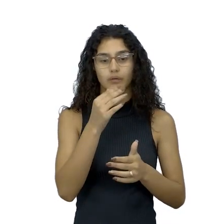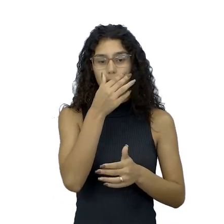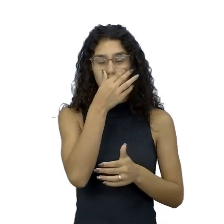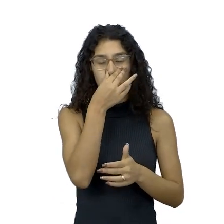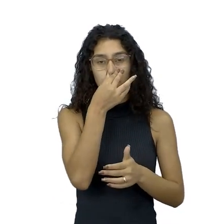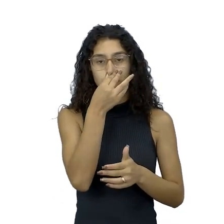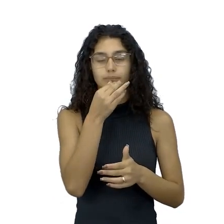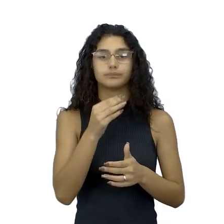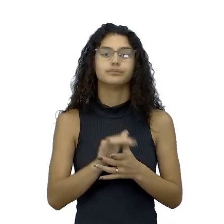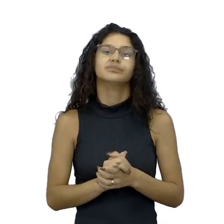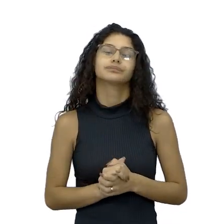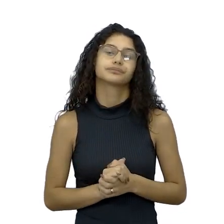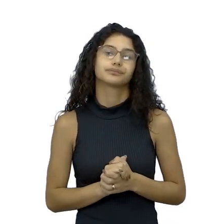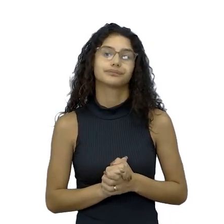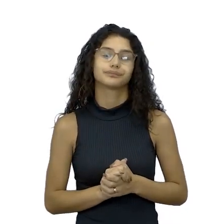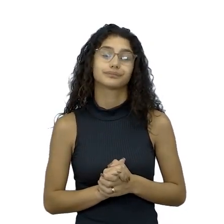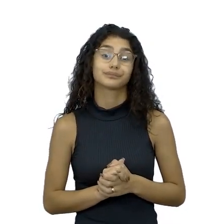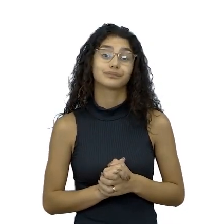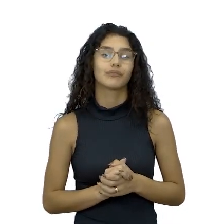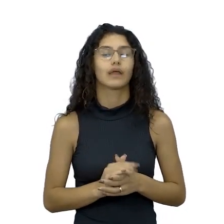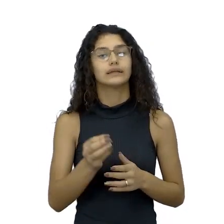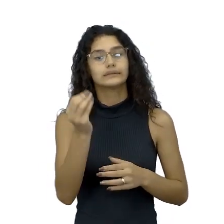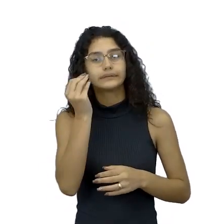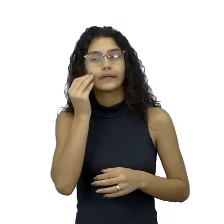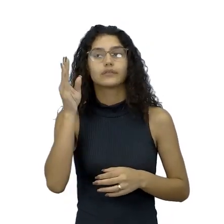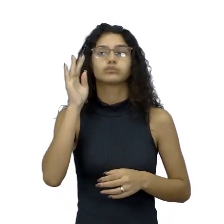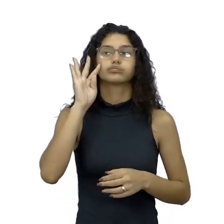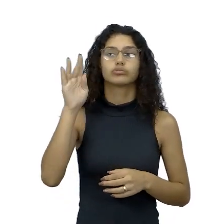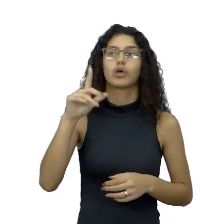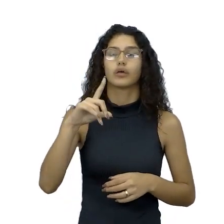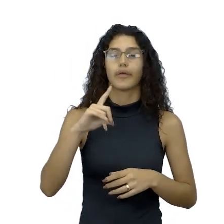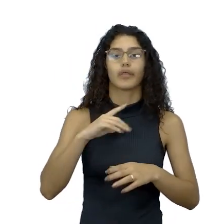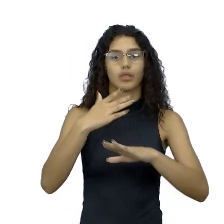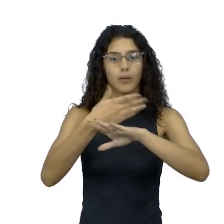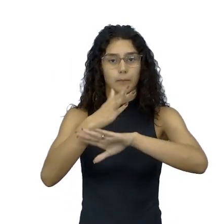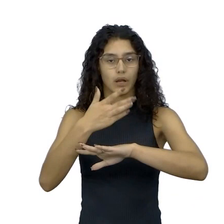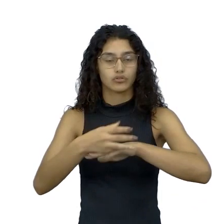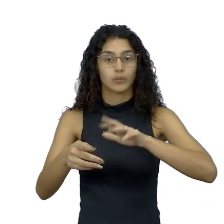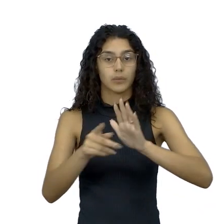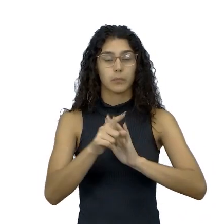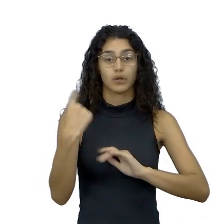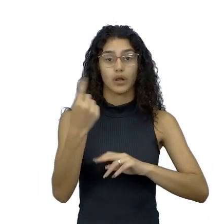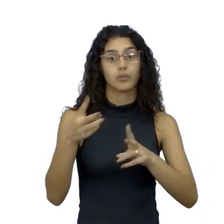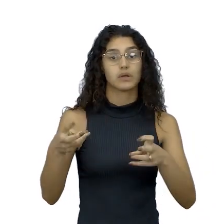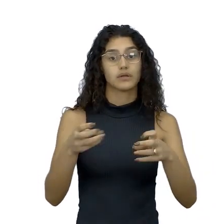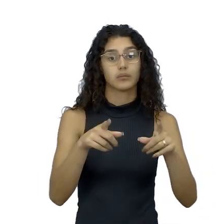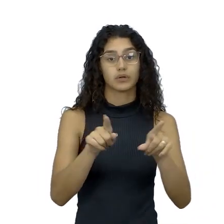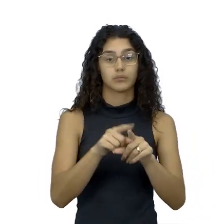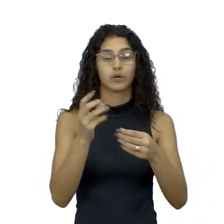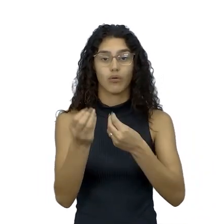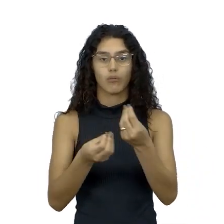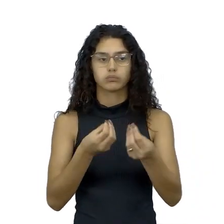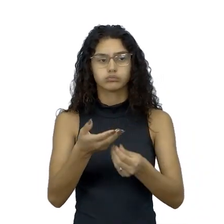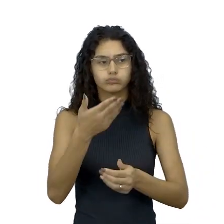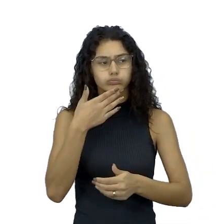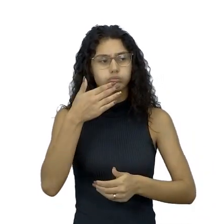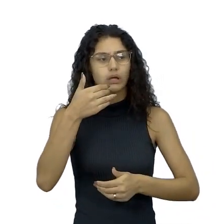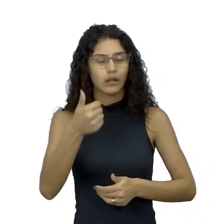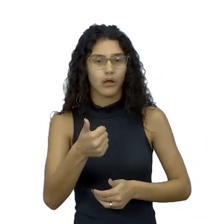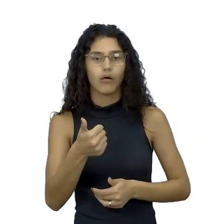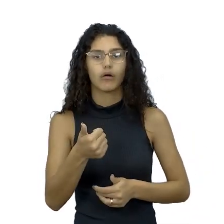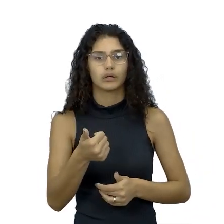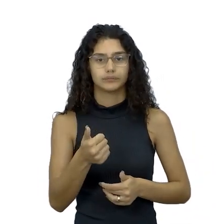pode, né, se permite sentar e refletir sobre essa prática, a gente percebe alguns insights, a gente pode, então,